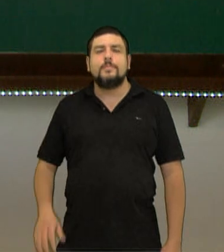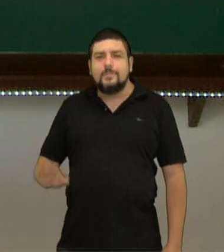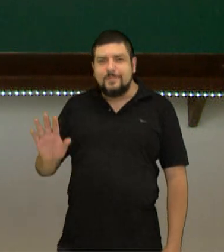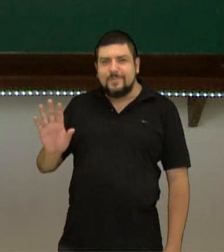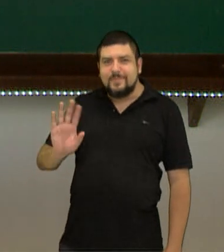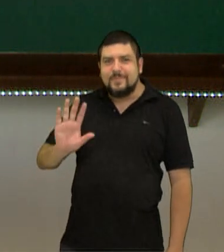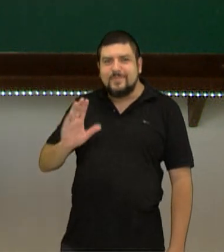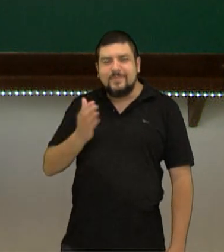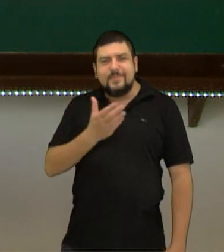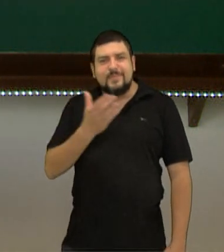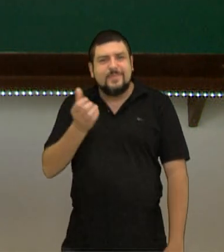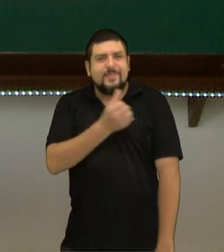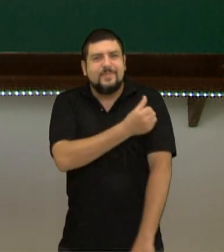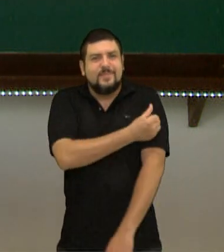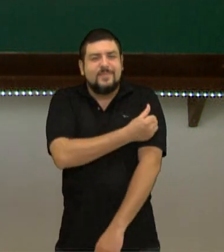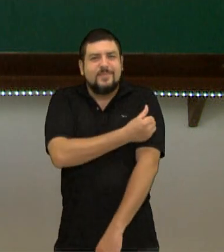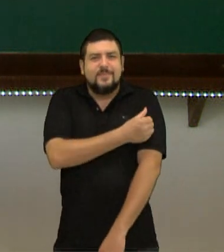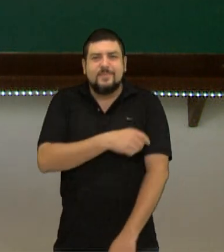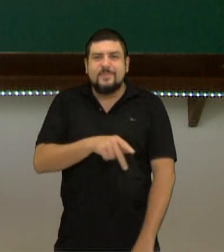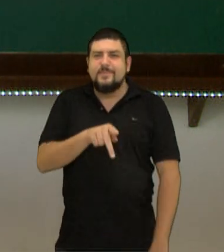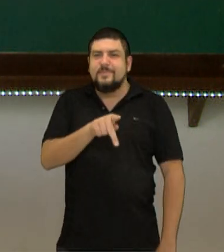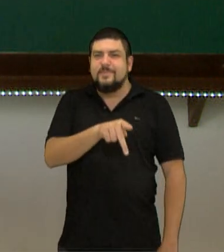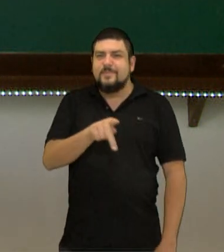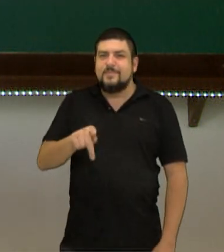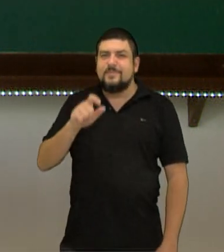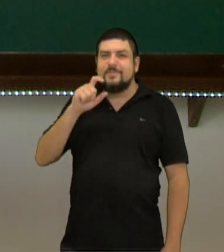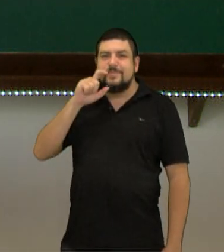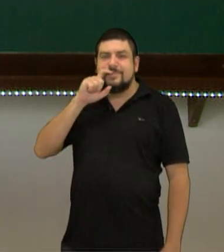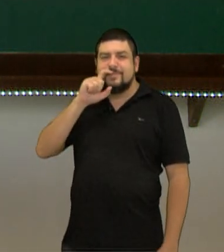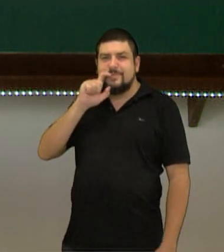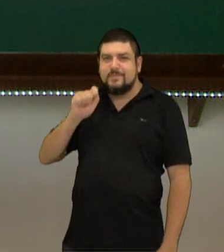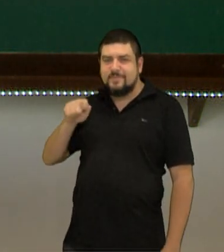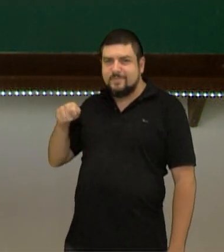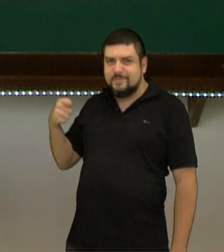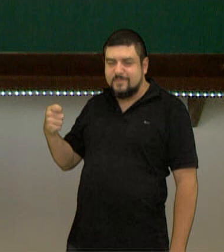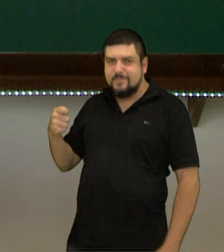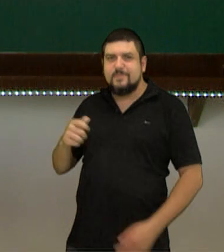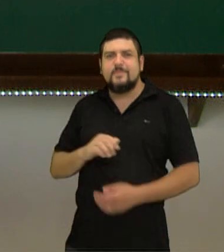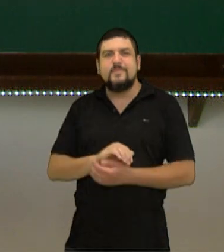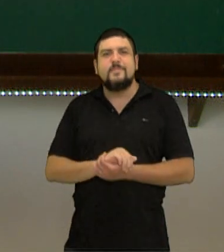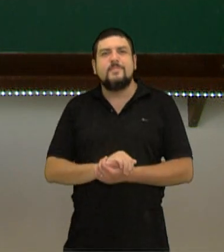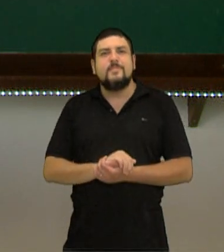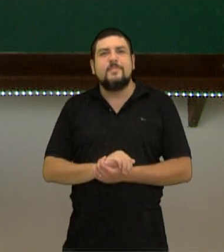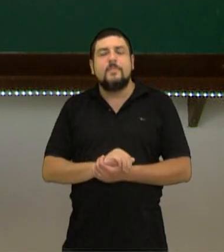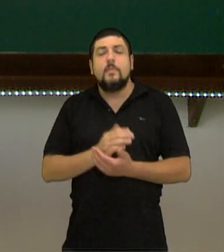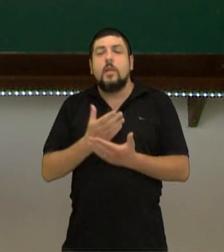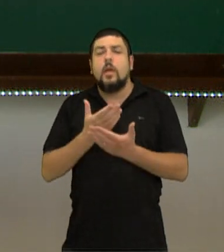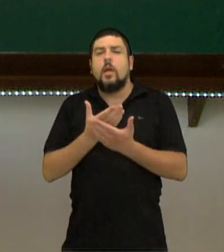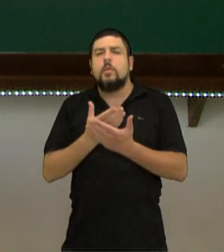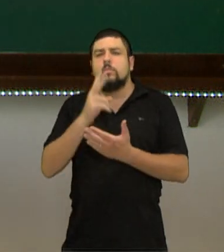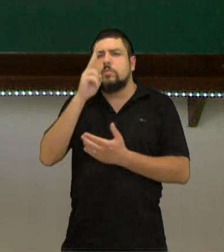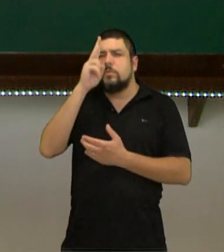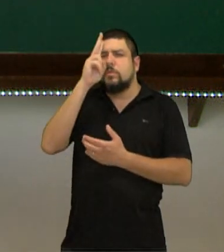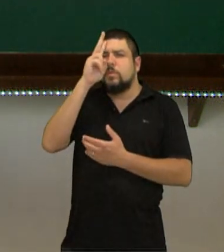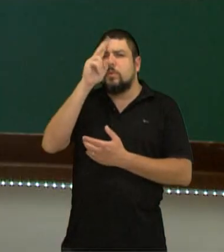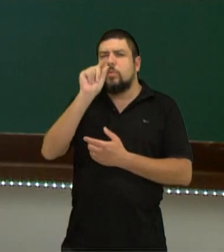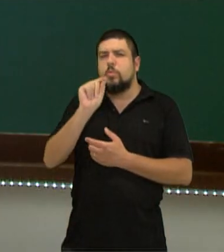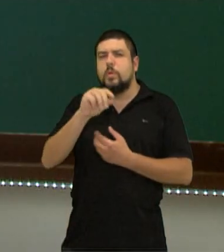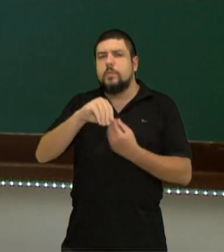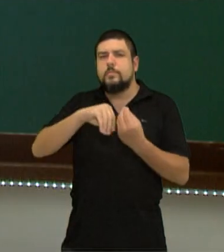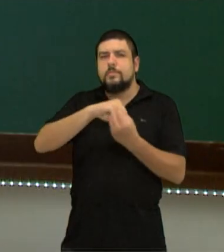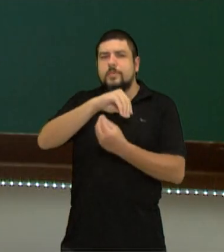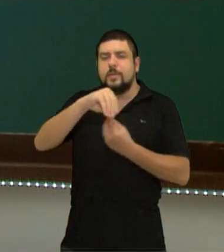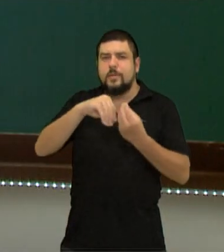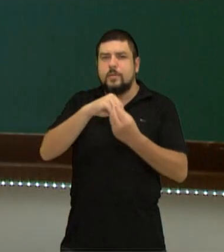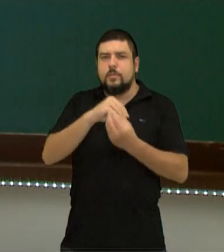Olá, estudantes do sexto ano. Aqui é o professor Fabiano e nessa aula nós vamos relembrar um pouquinho sobre misturas. Isso